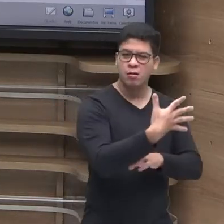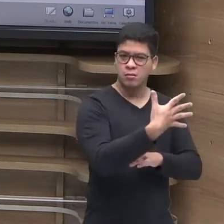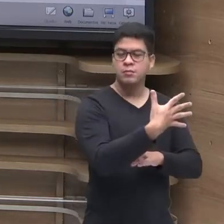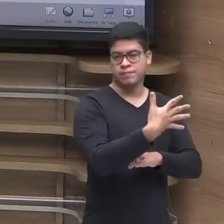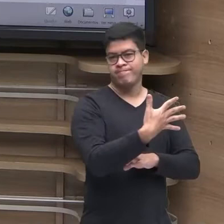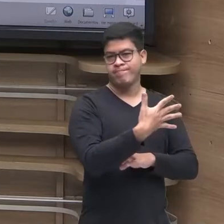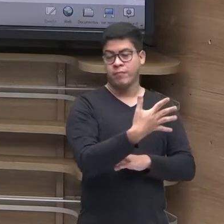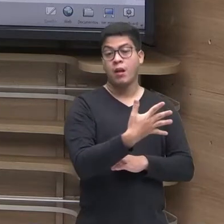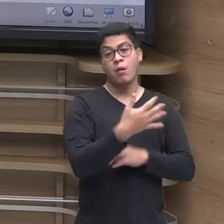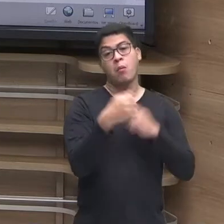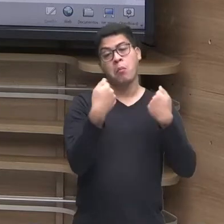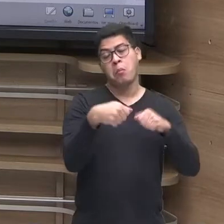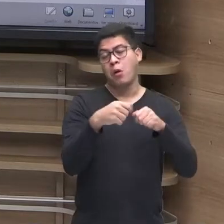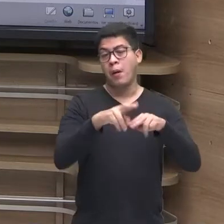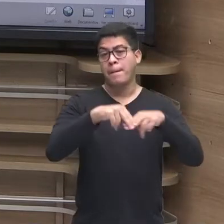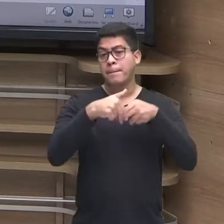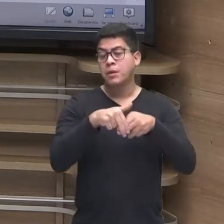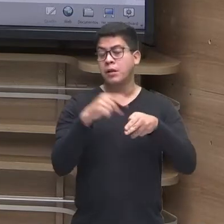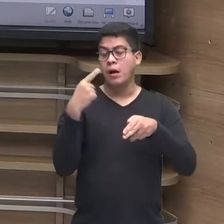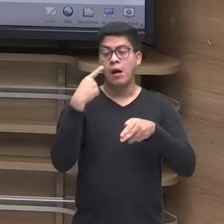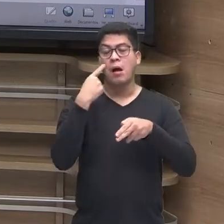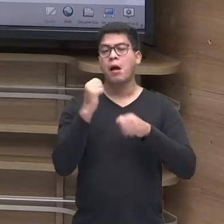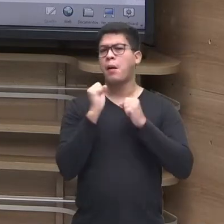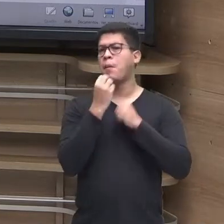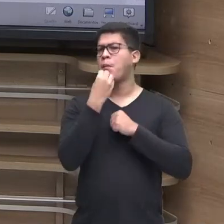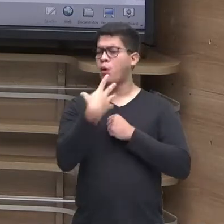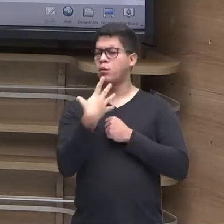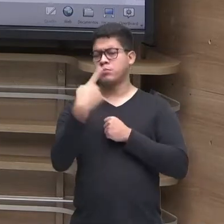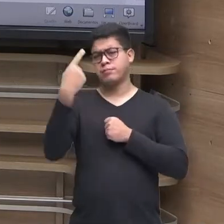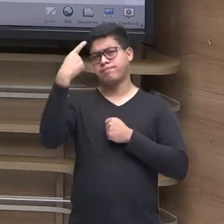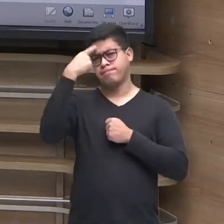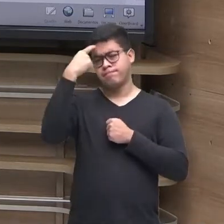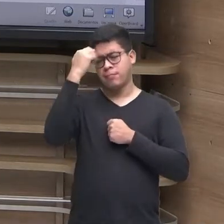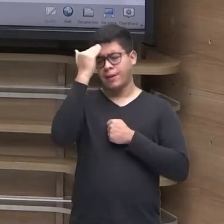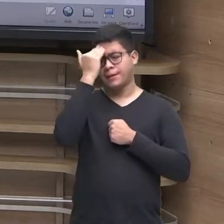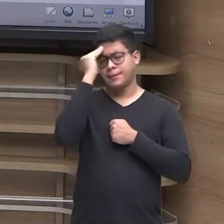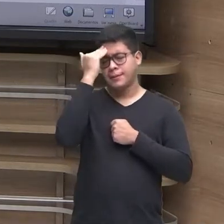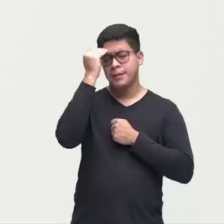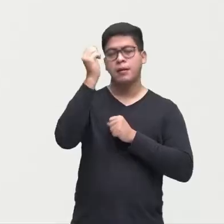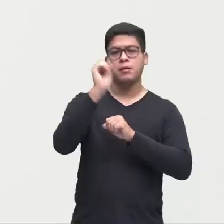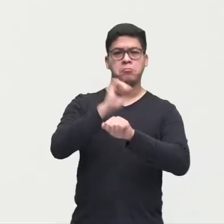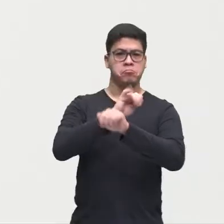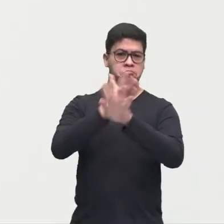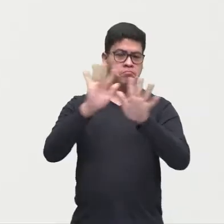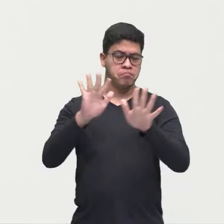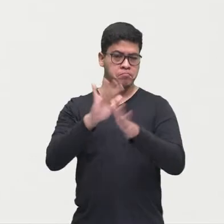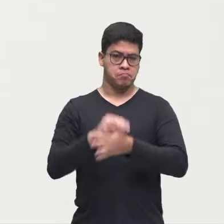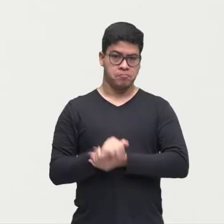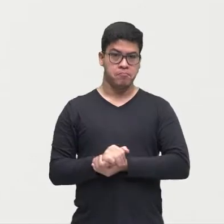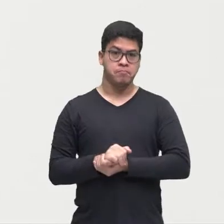Divide, tá, os dois, se não tiver resto, bacana, o número é múltiplo, tá bom? Vamos lá, seguindo?